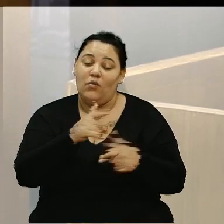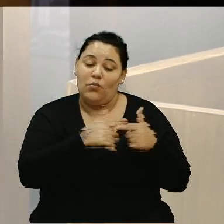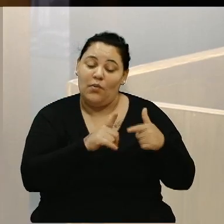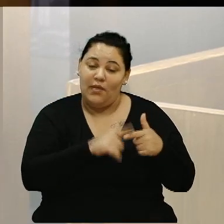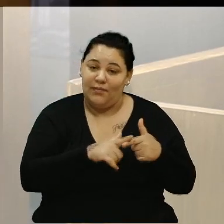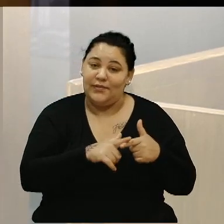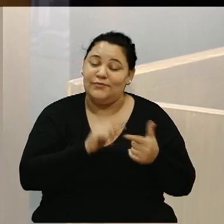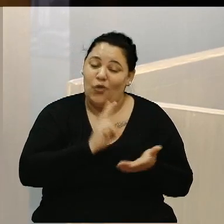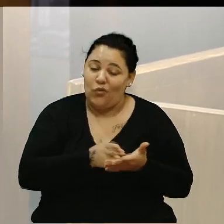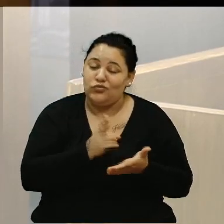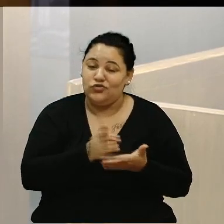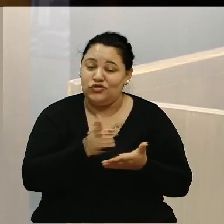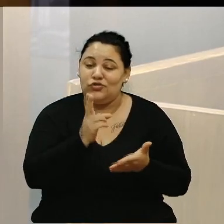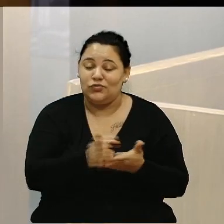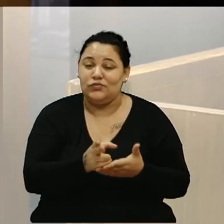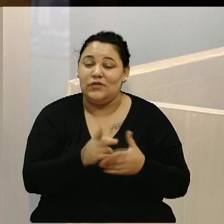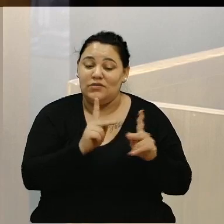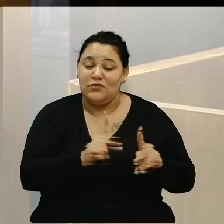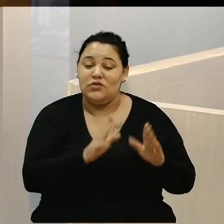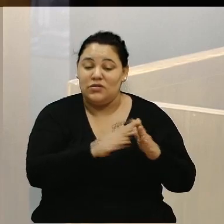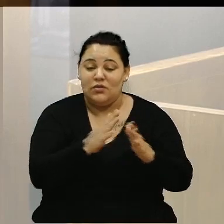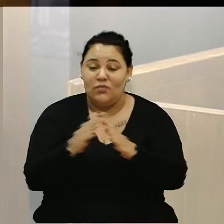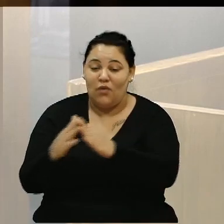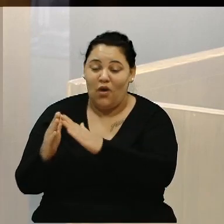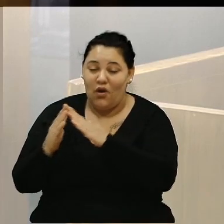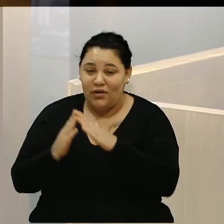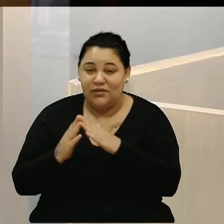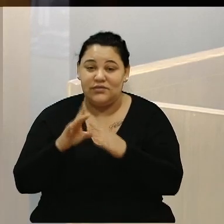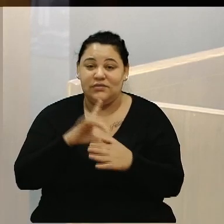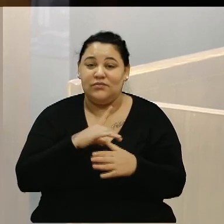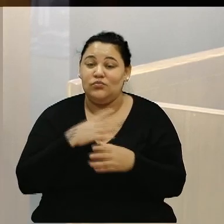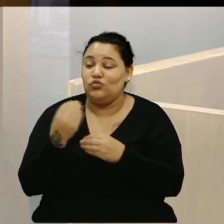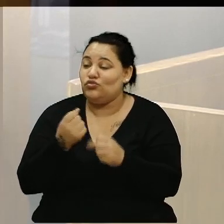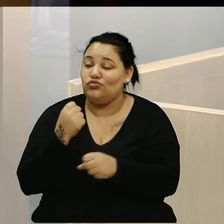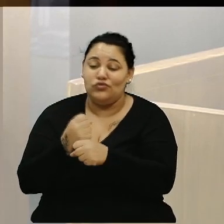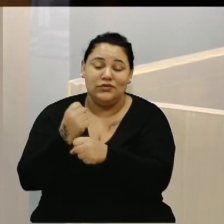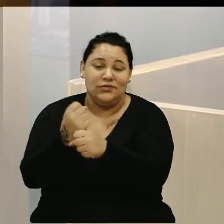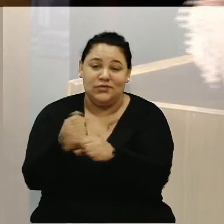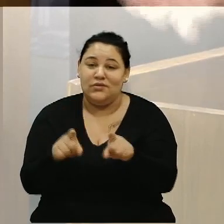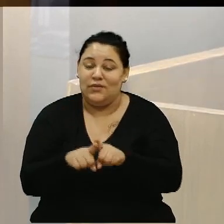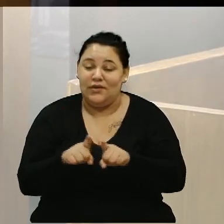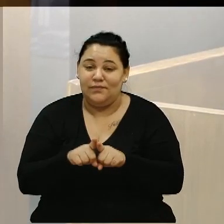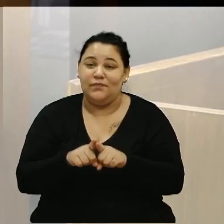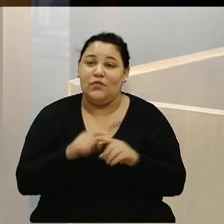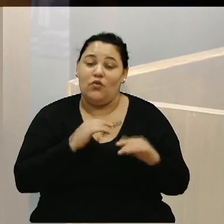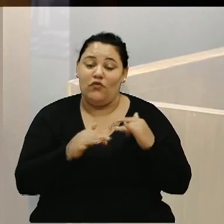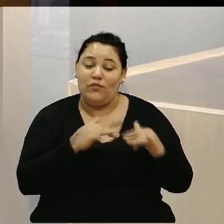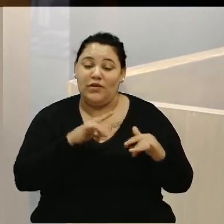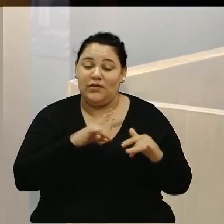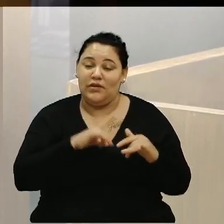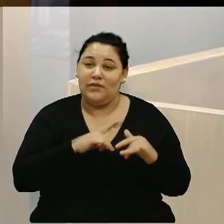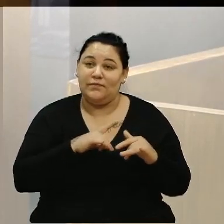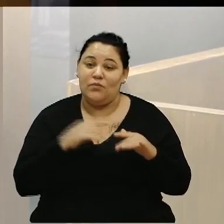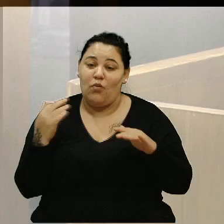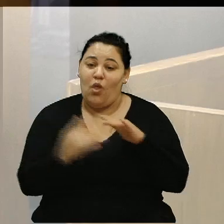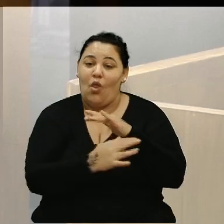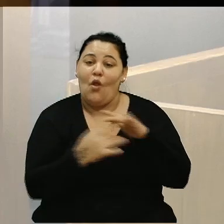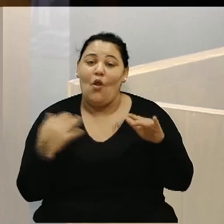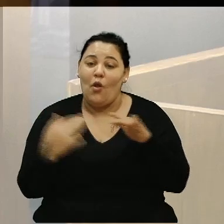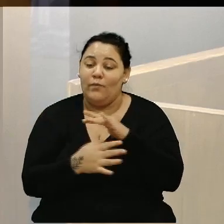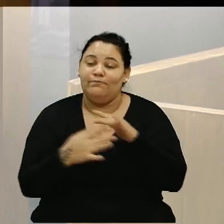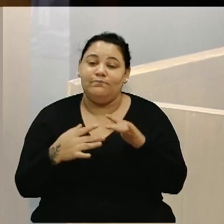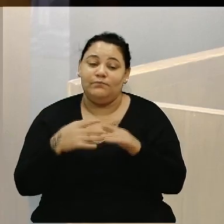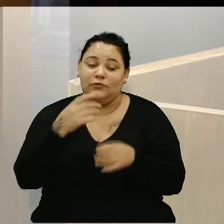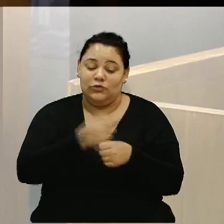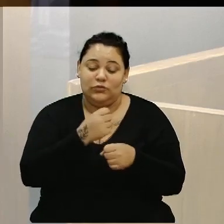pessoas, né, que são moradoras dezenas de anos e com o fluxo migratório, né, e construção de